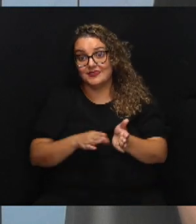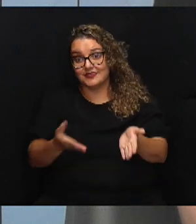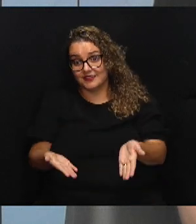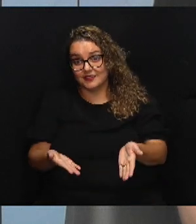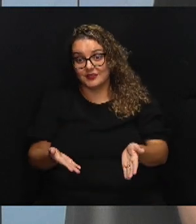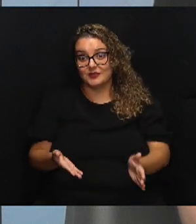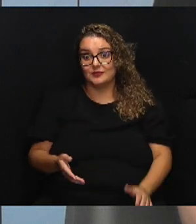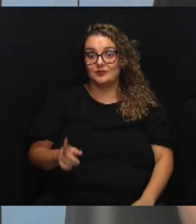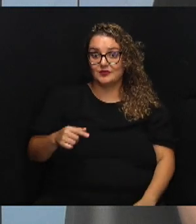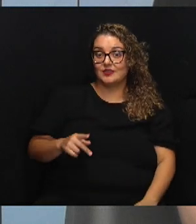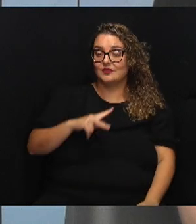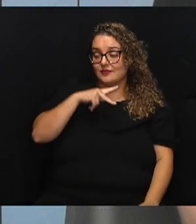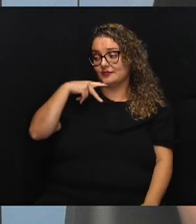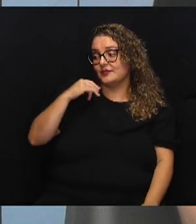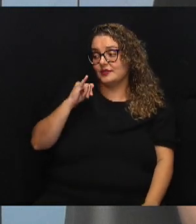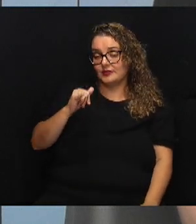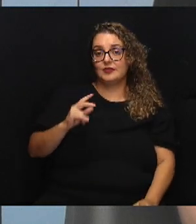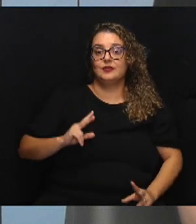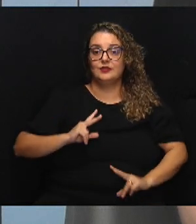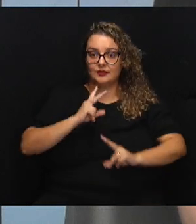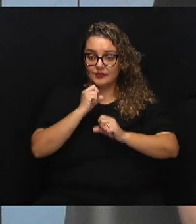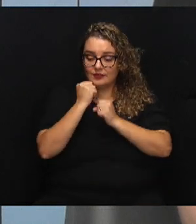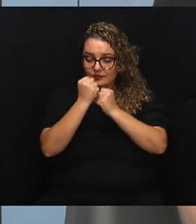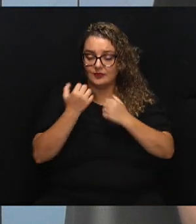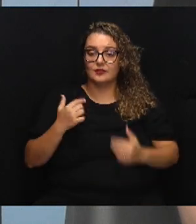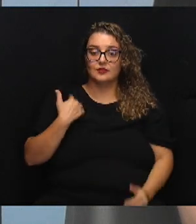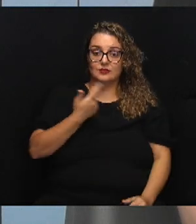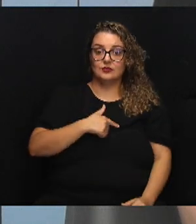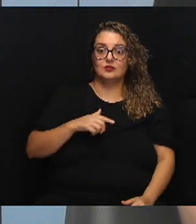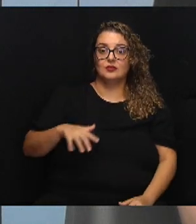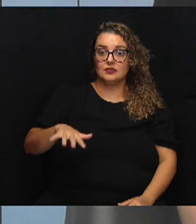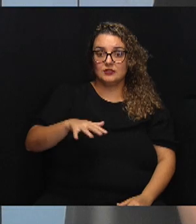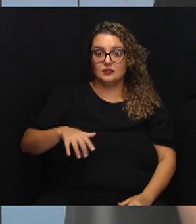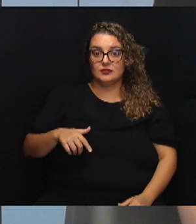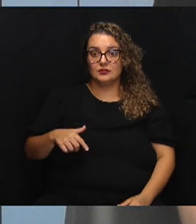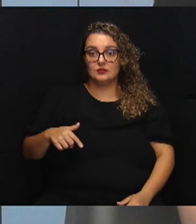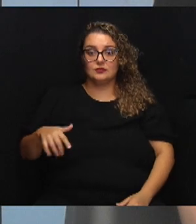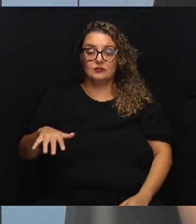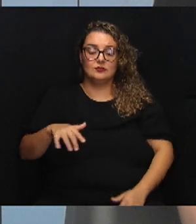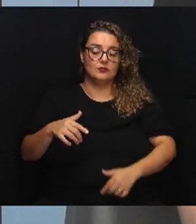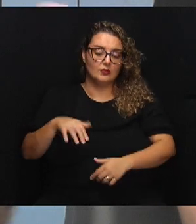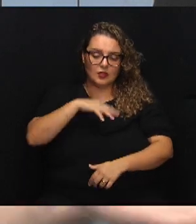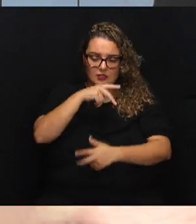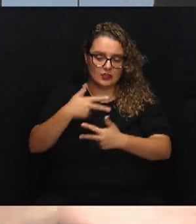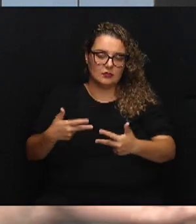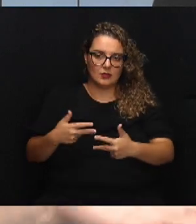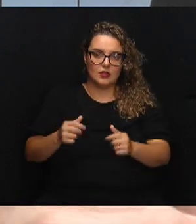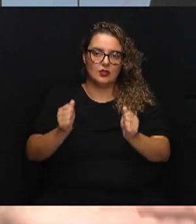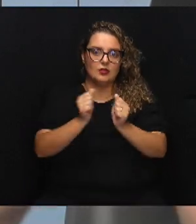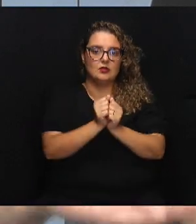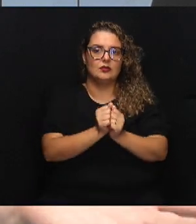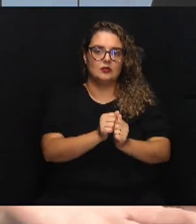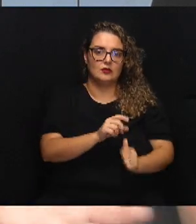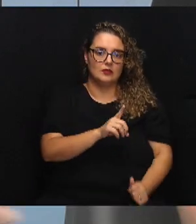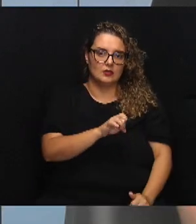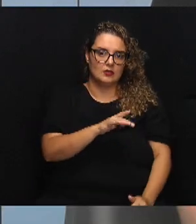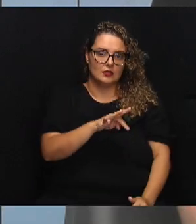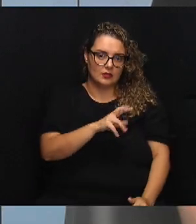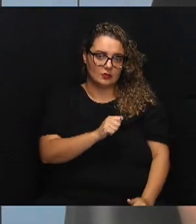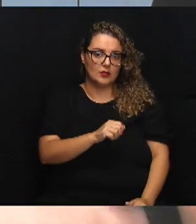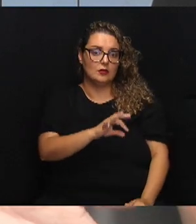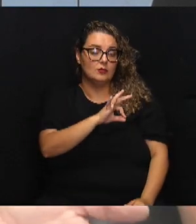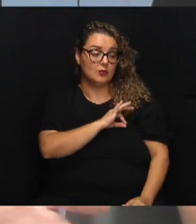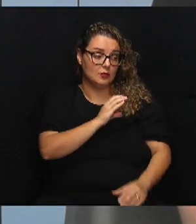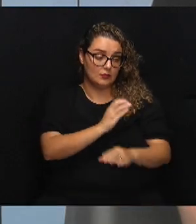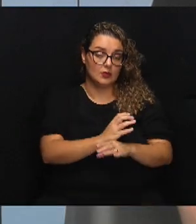mas foi o que o Permínio falou, a gente tem que unir forças, né? Nós que somos da causa animal temos que nos unir, junto com a Débora, também a policial civil,